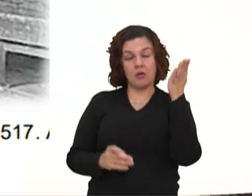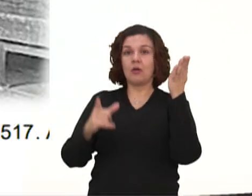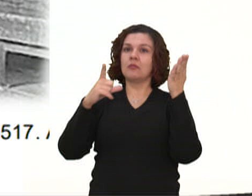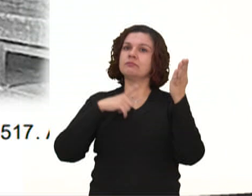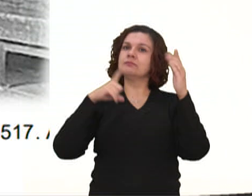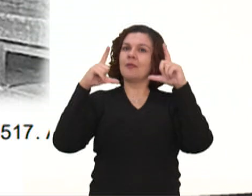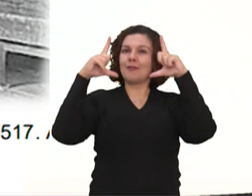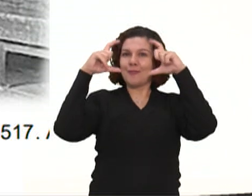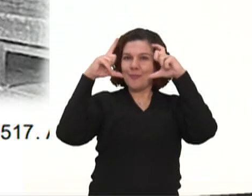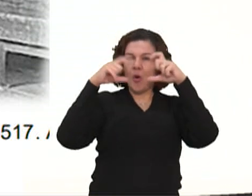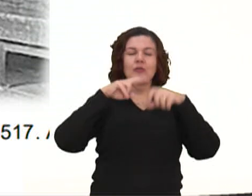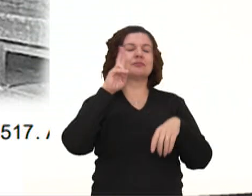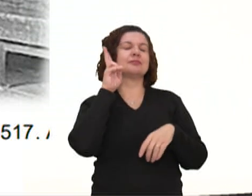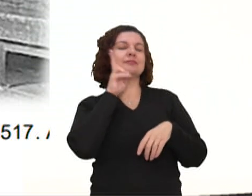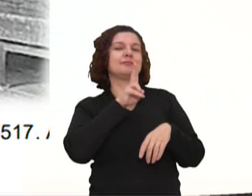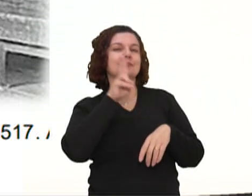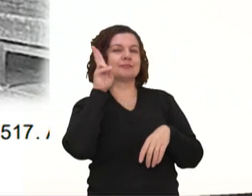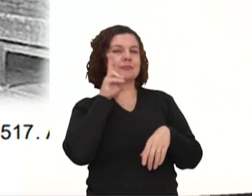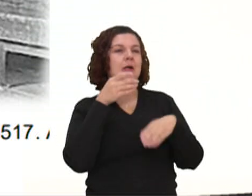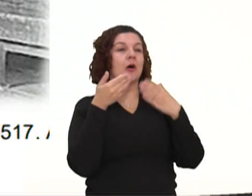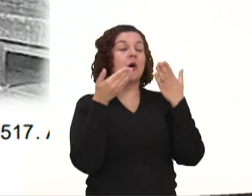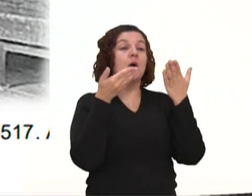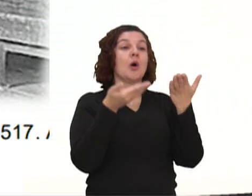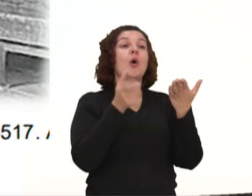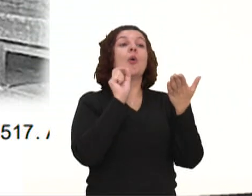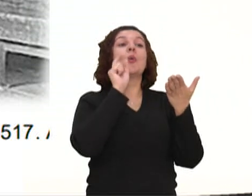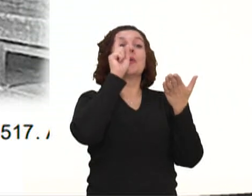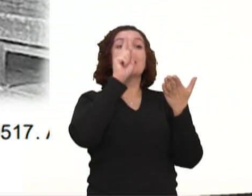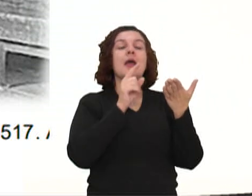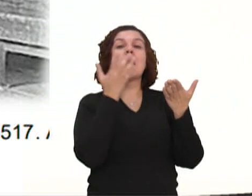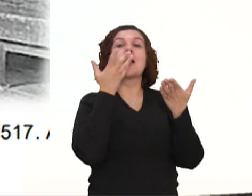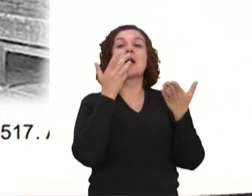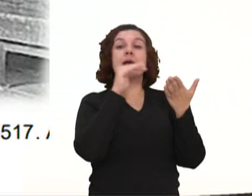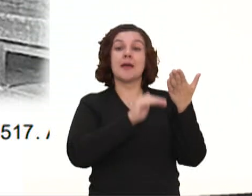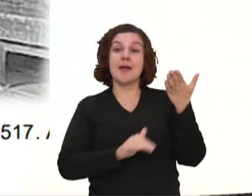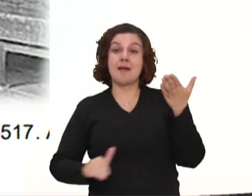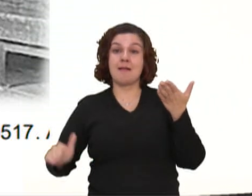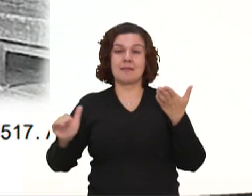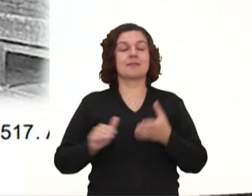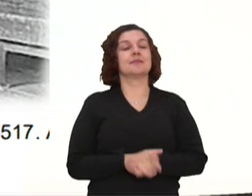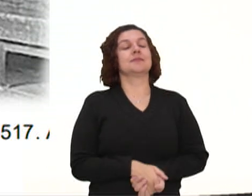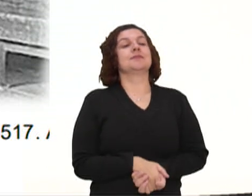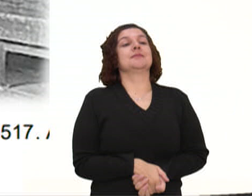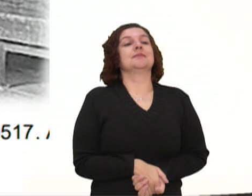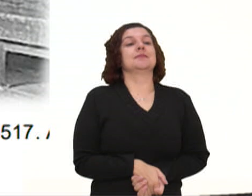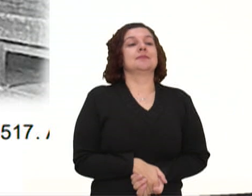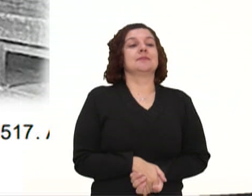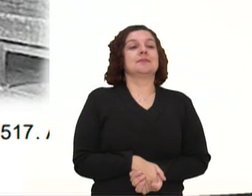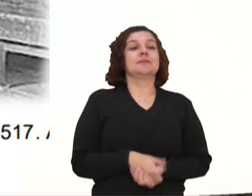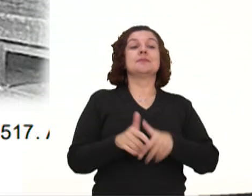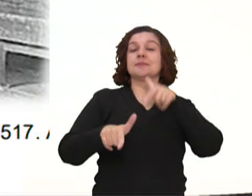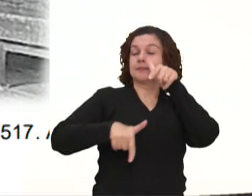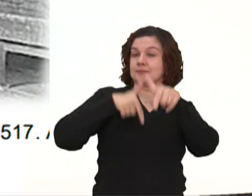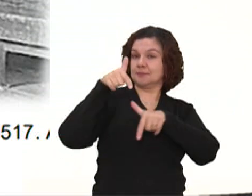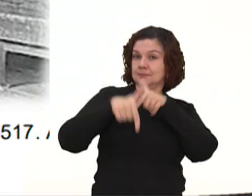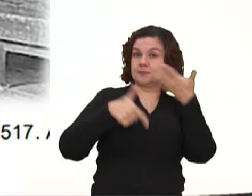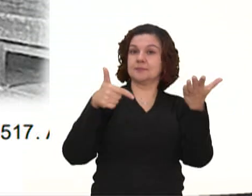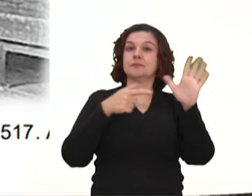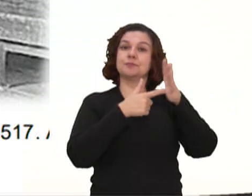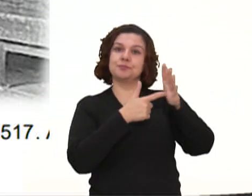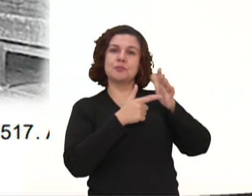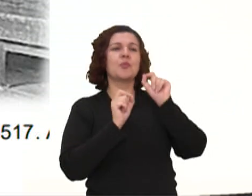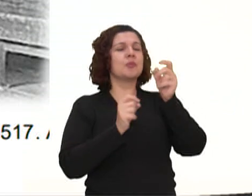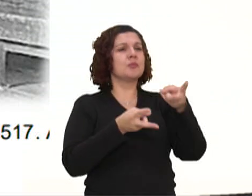uma imagem que traz bem para nós essa ideia do que era a atividade das crianças operando máquinas. O que